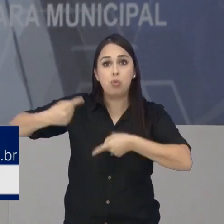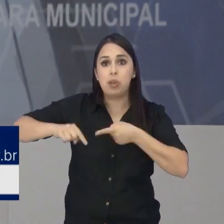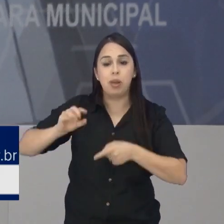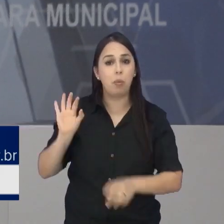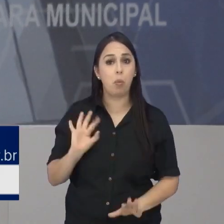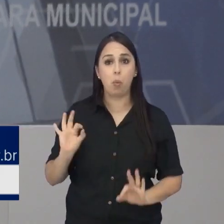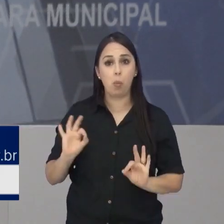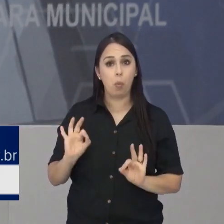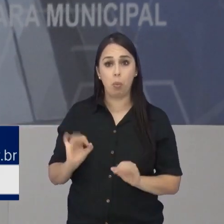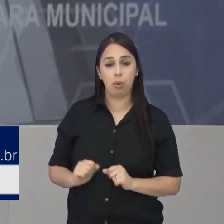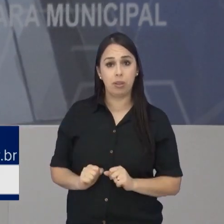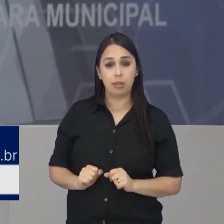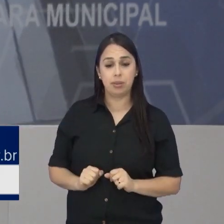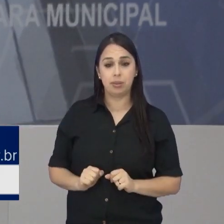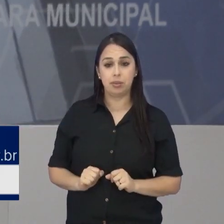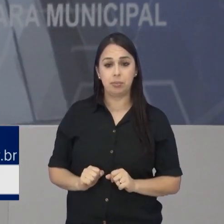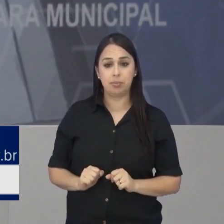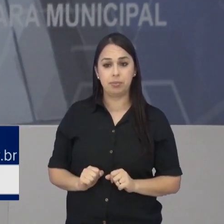feito.